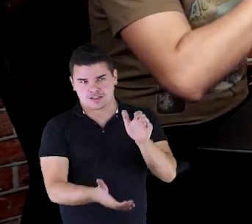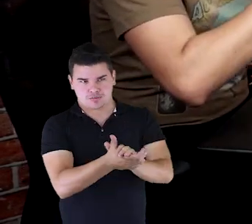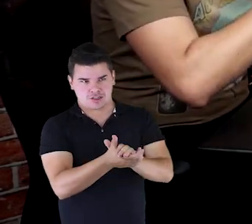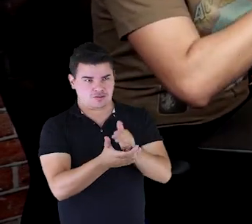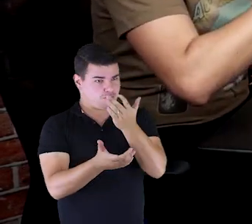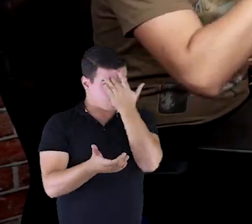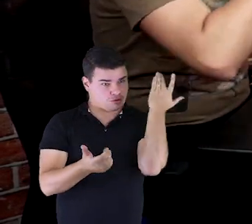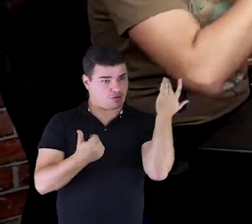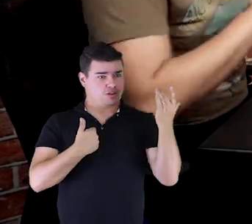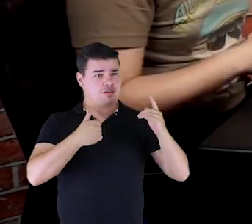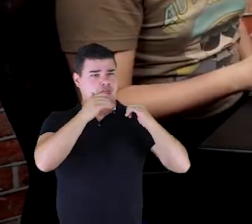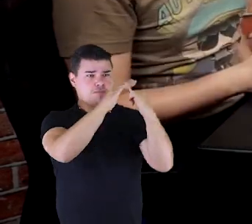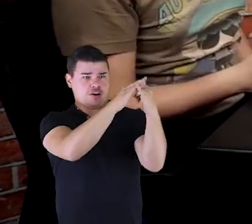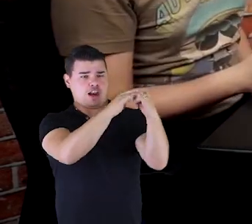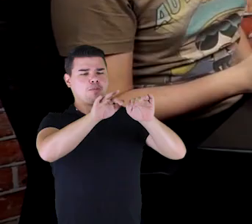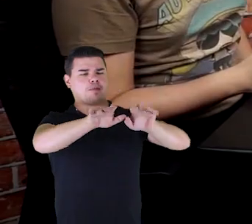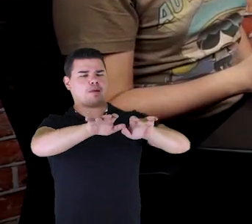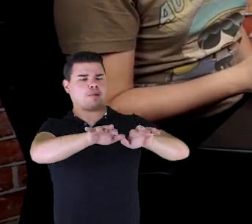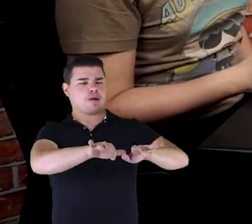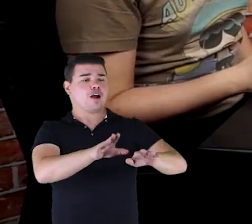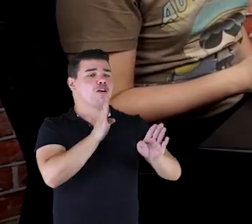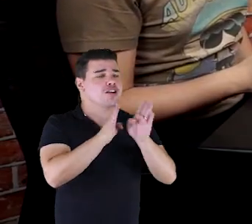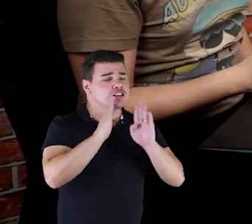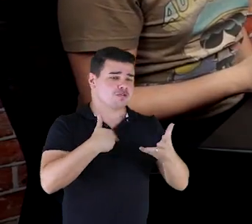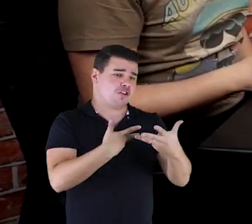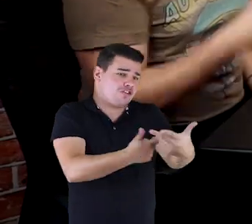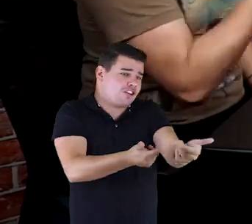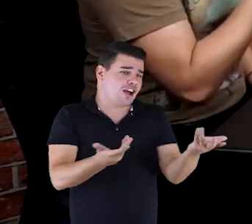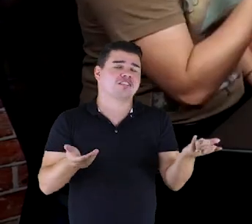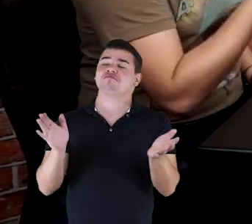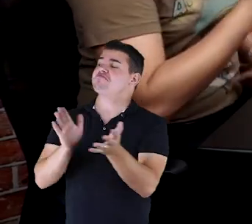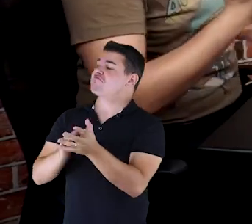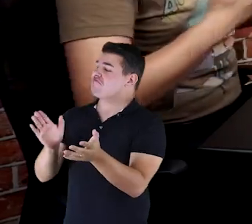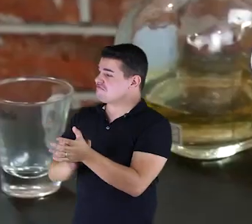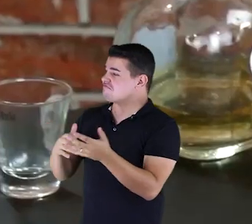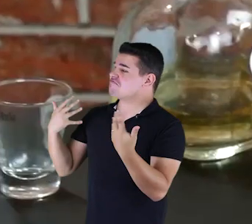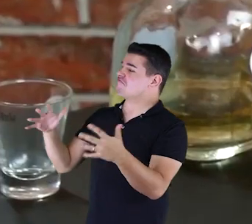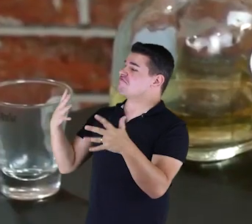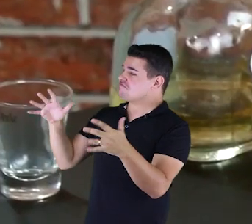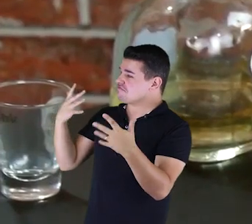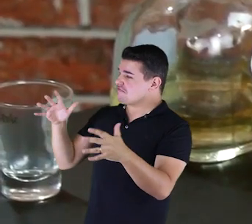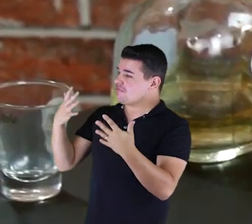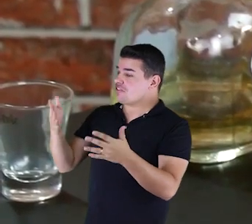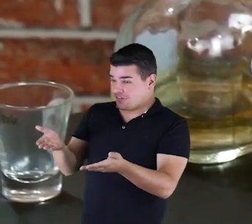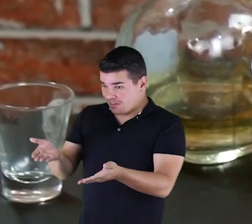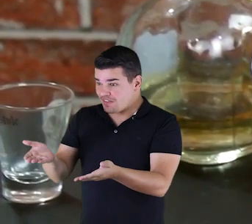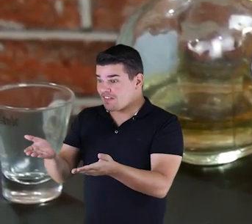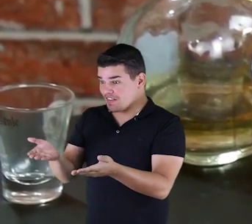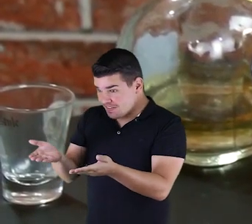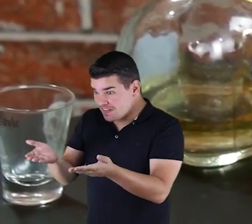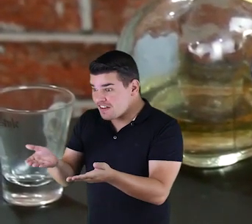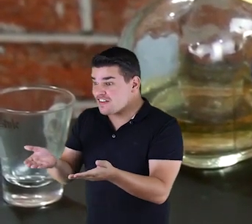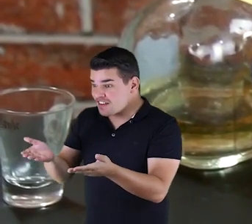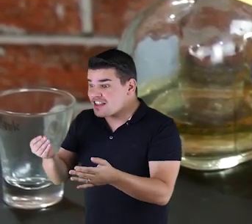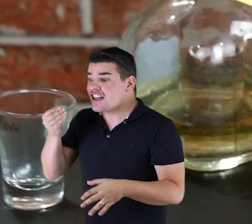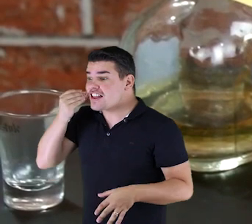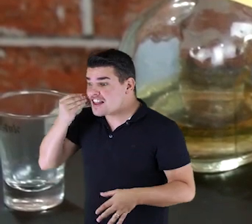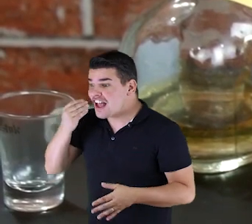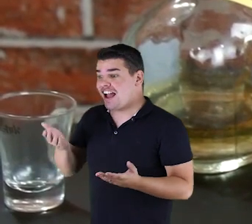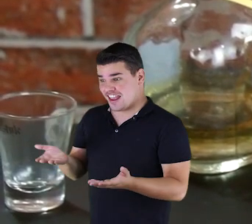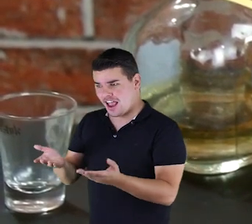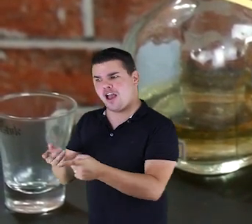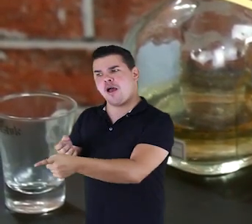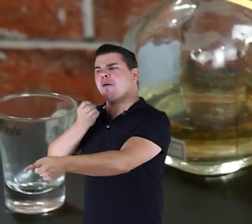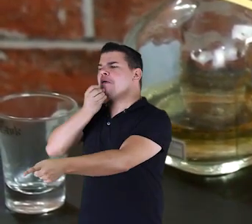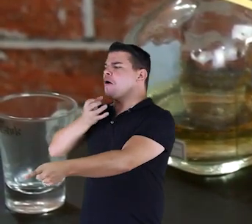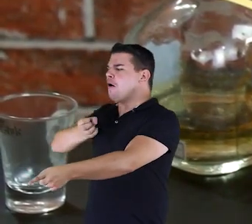se conheceram nos comentários do nosso salto. Cid mostra o dedo do meio pra Cauê. Cauê aproxima a mão do topo da torre e puxa